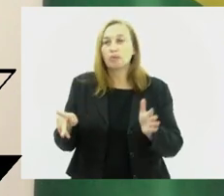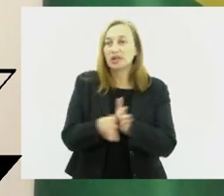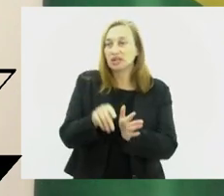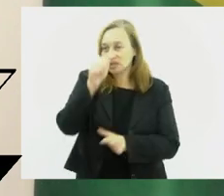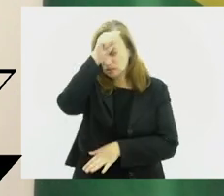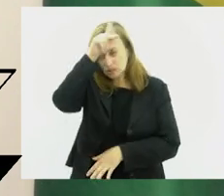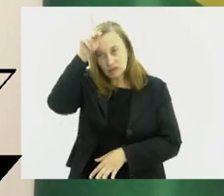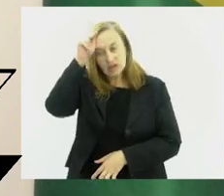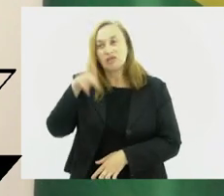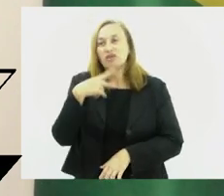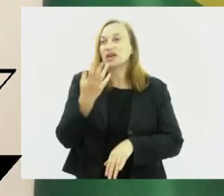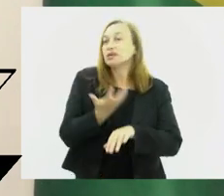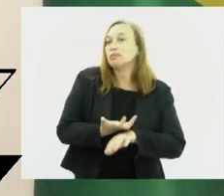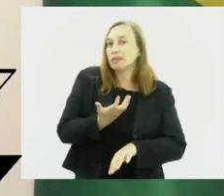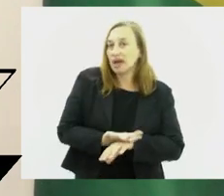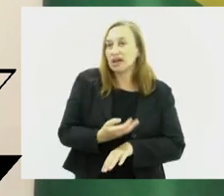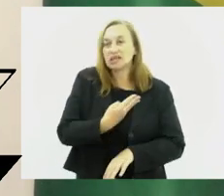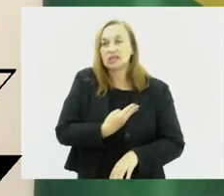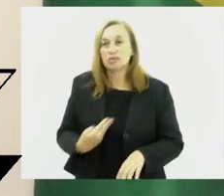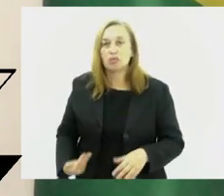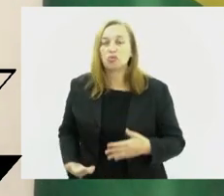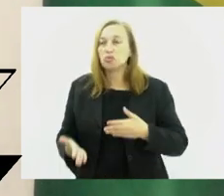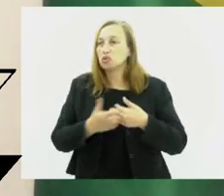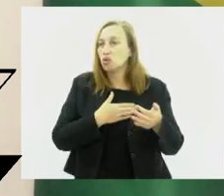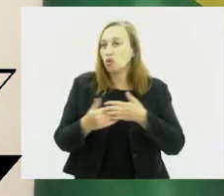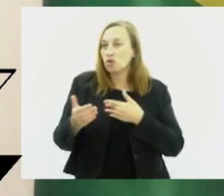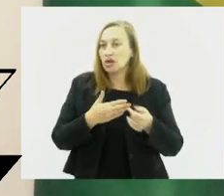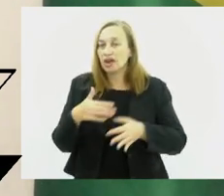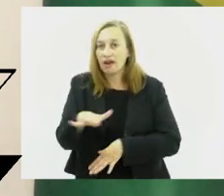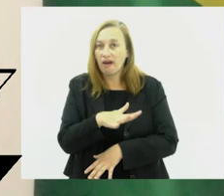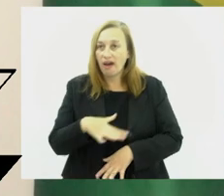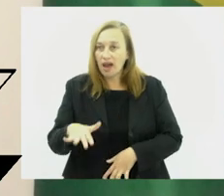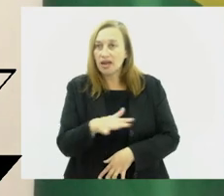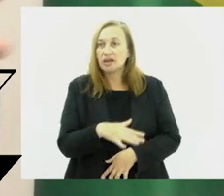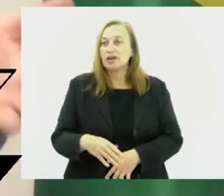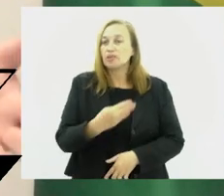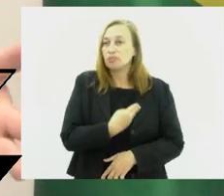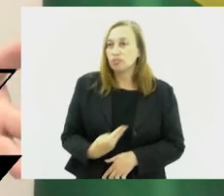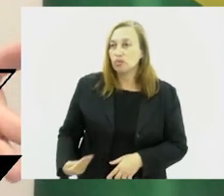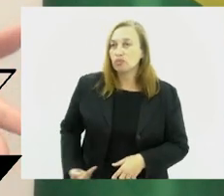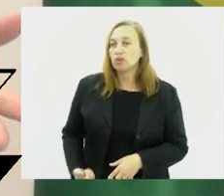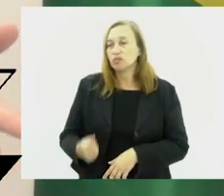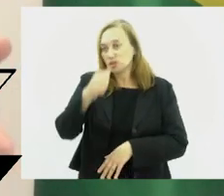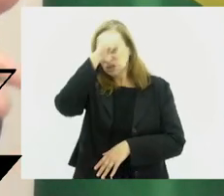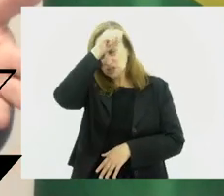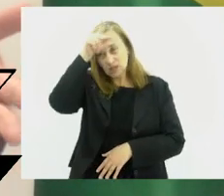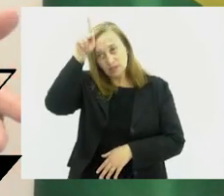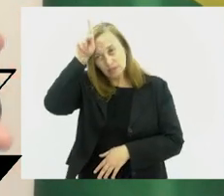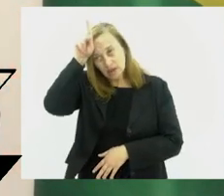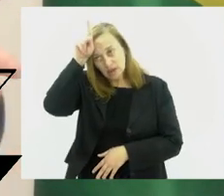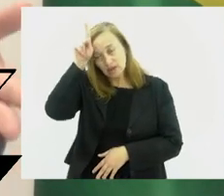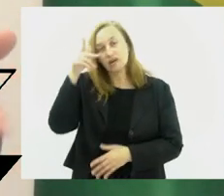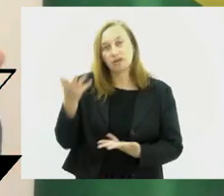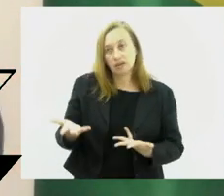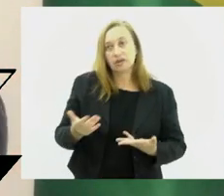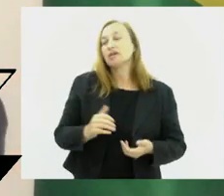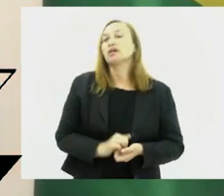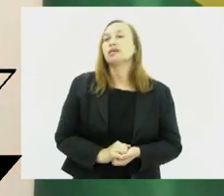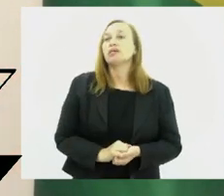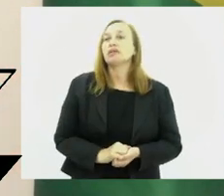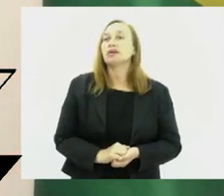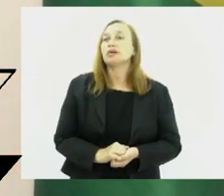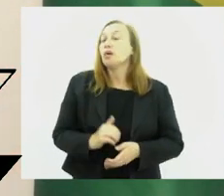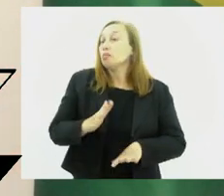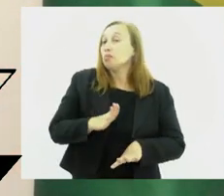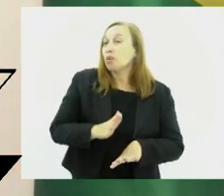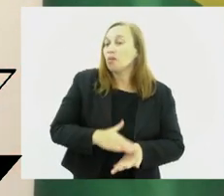de praça pública e de qualquer ambiente público municipal é de atribuição municipal. Por